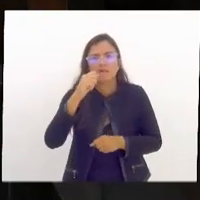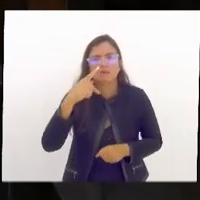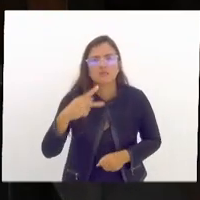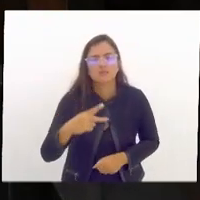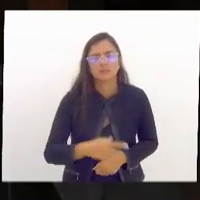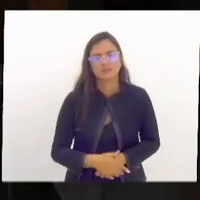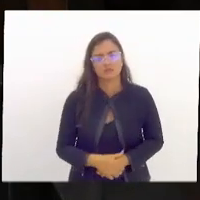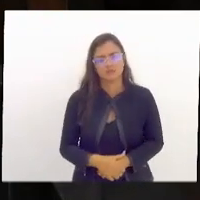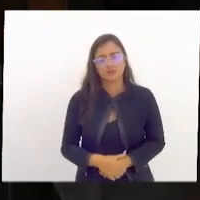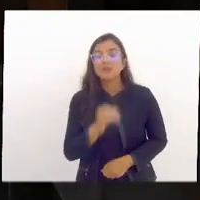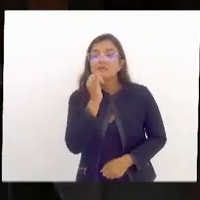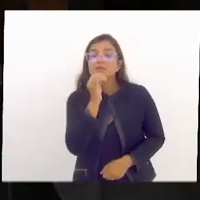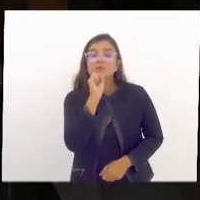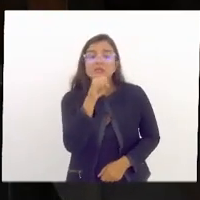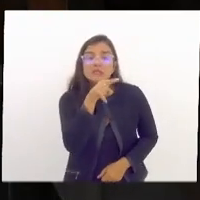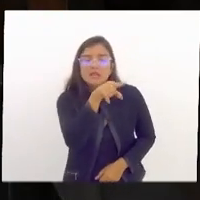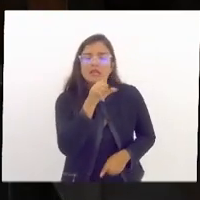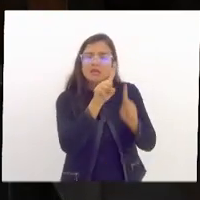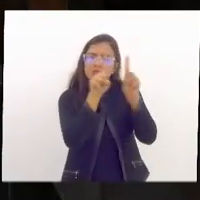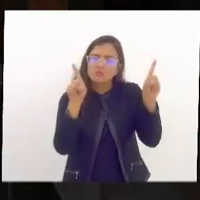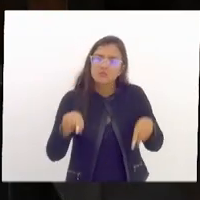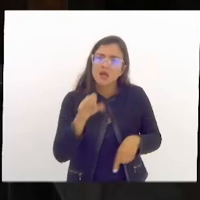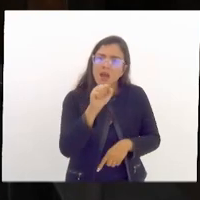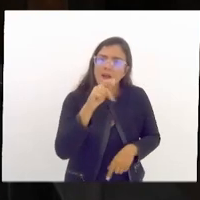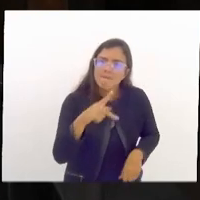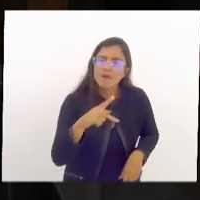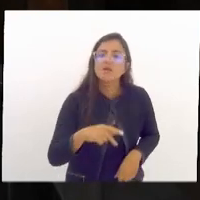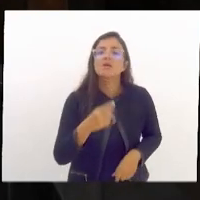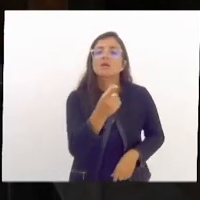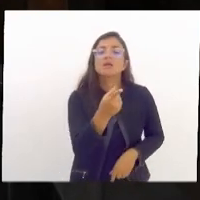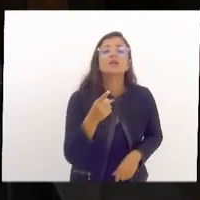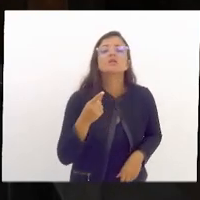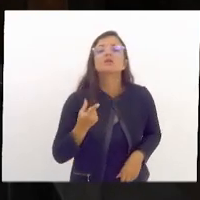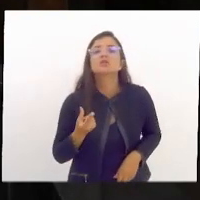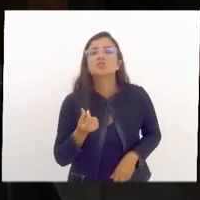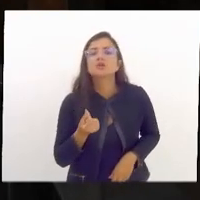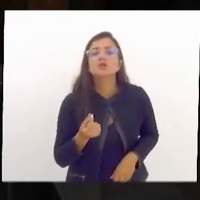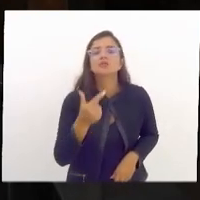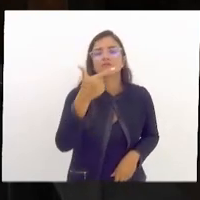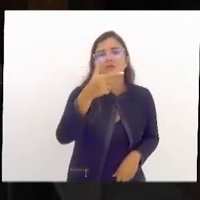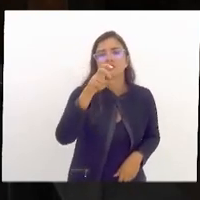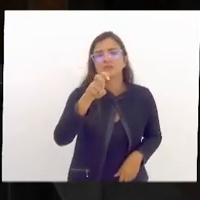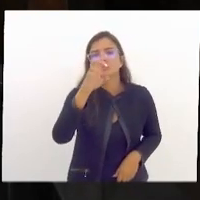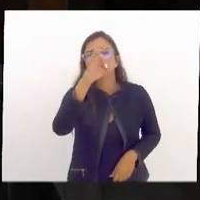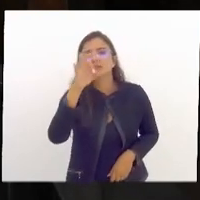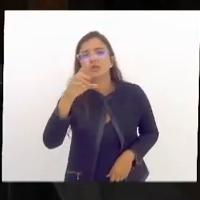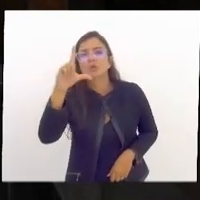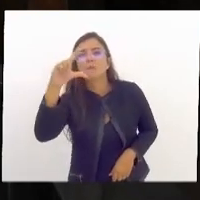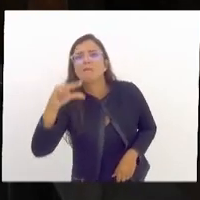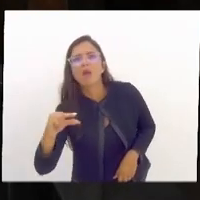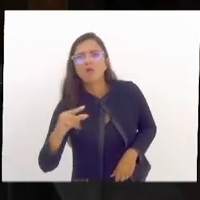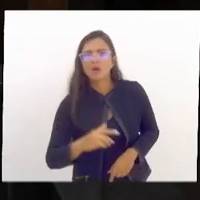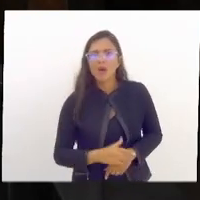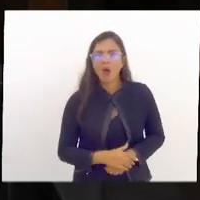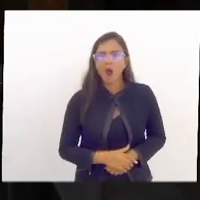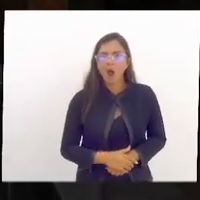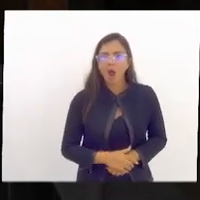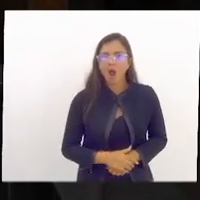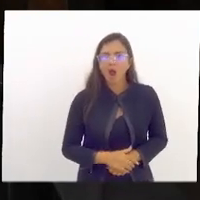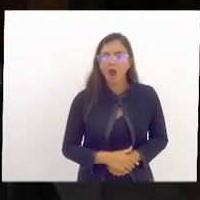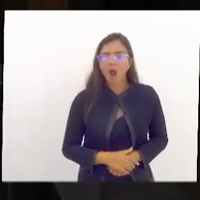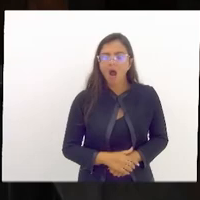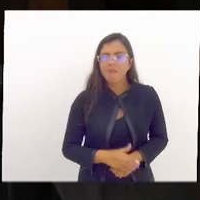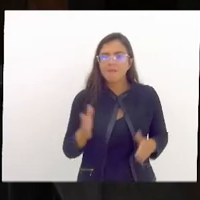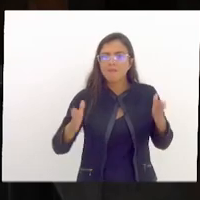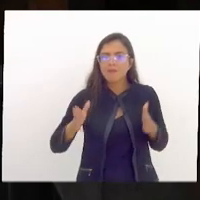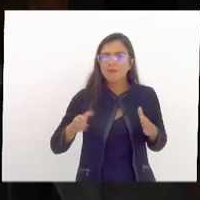servidor se aposente ganhando, no mínimo, 25% menos do que ele ganhava no momento da aposentadoria,